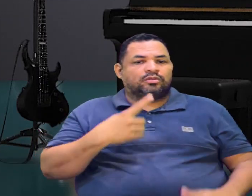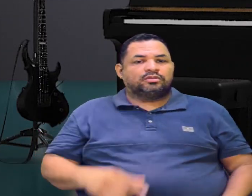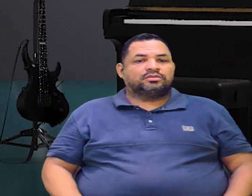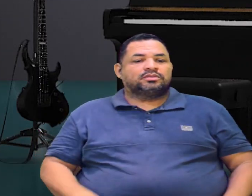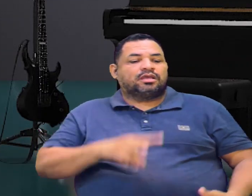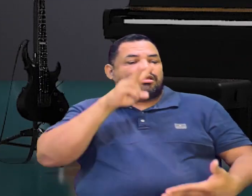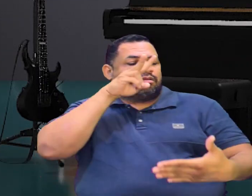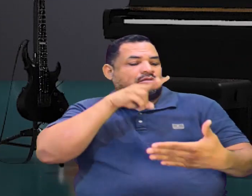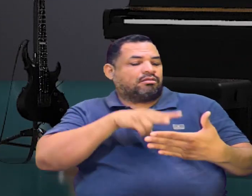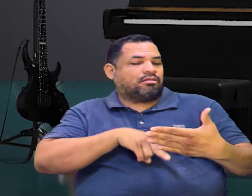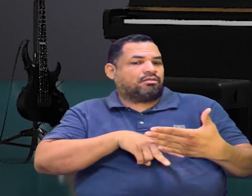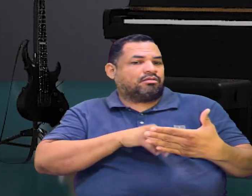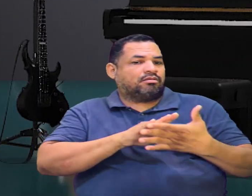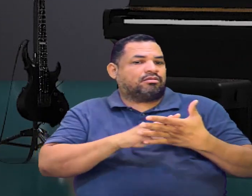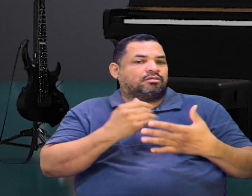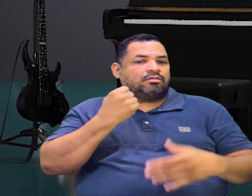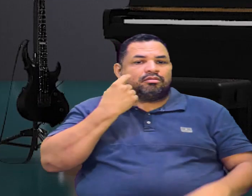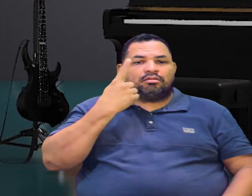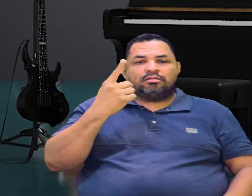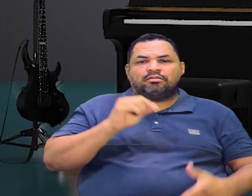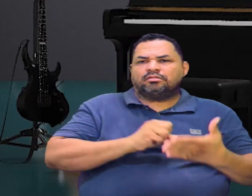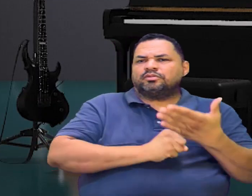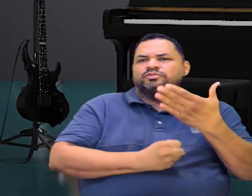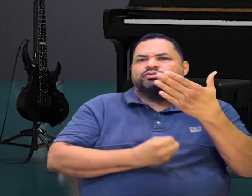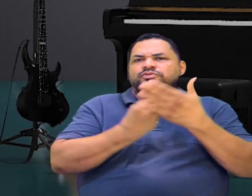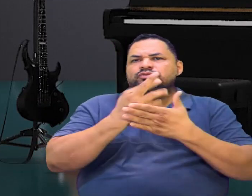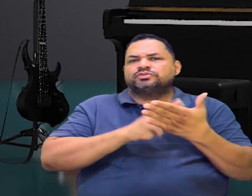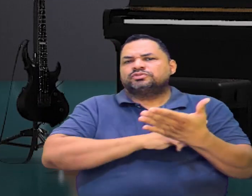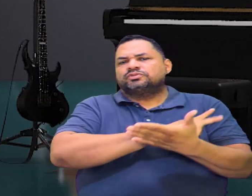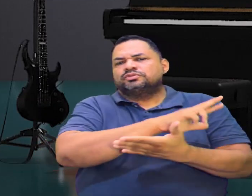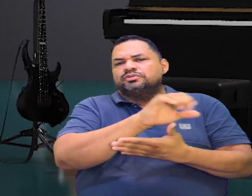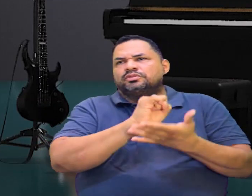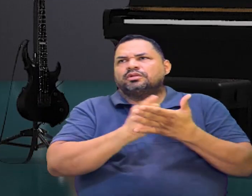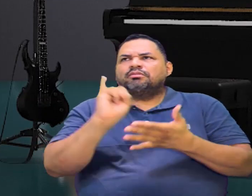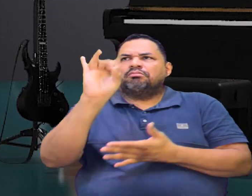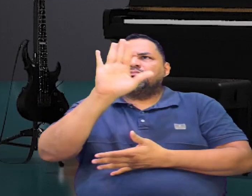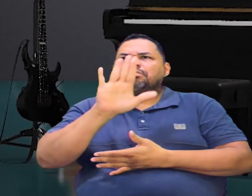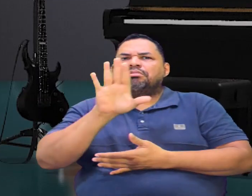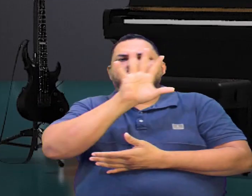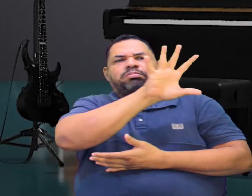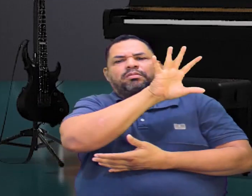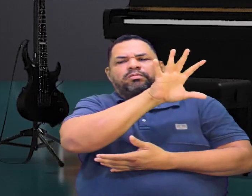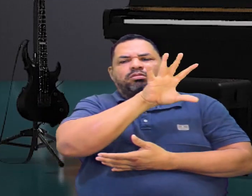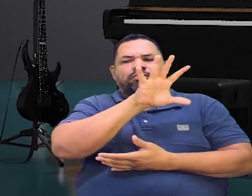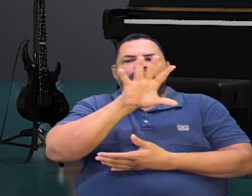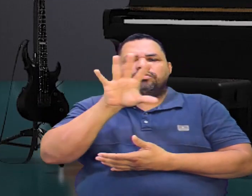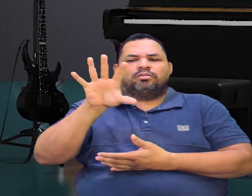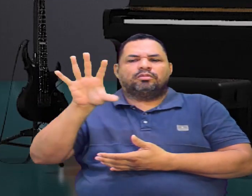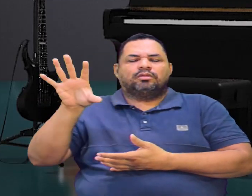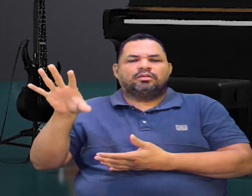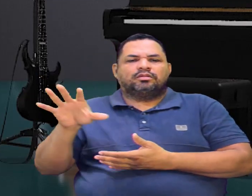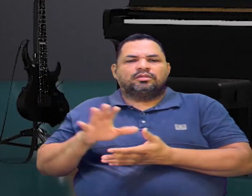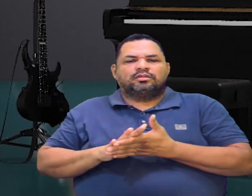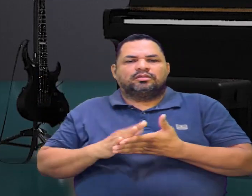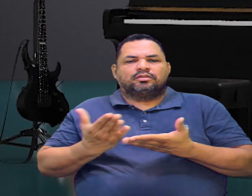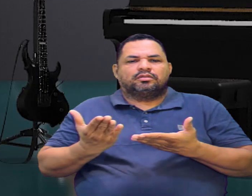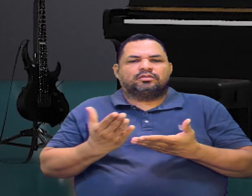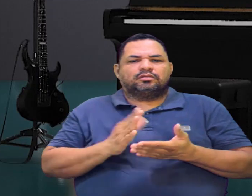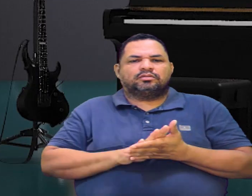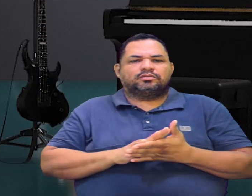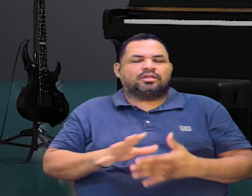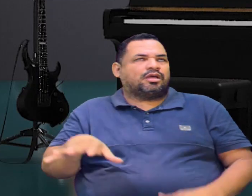ia lendo e iam aparecendo várias imagens na tela. Assim, e aí